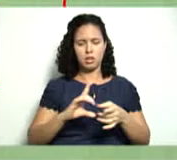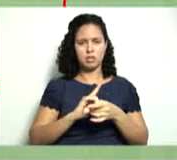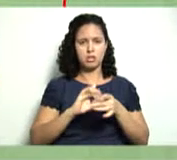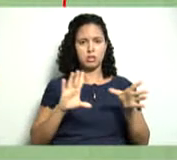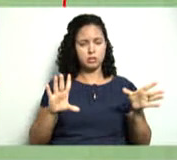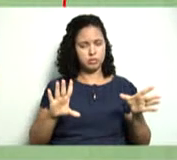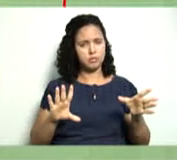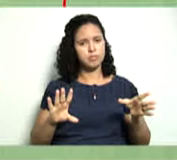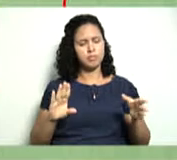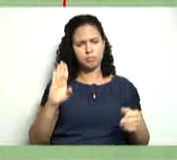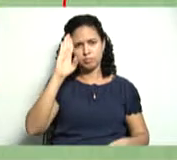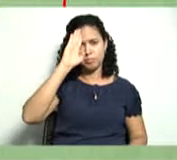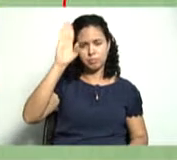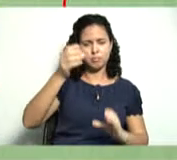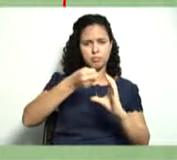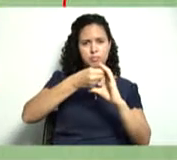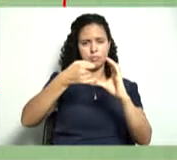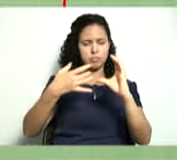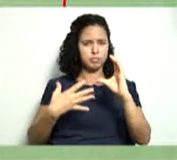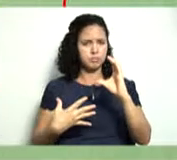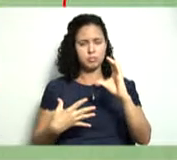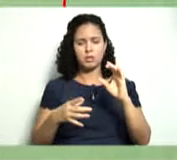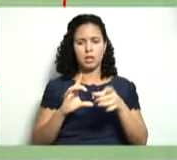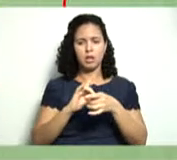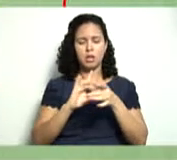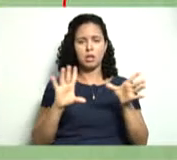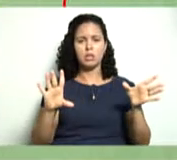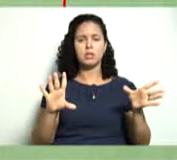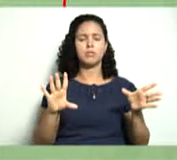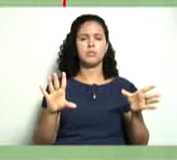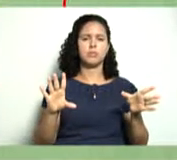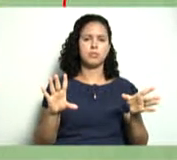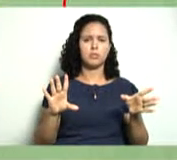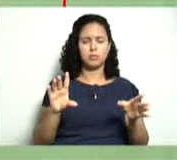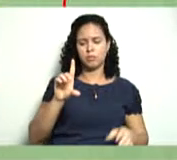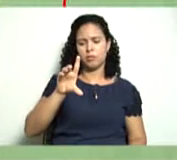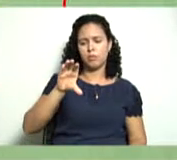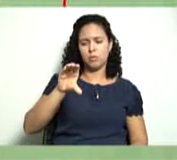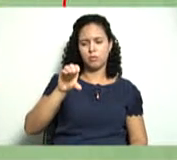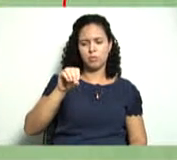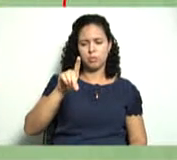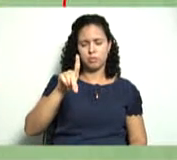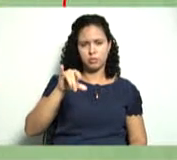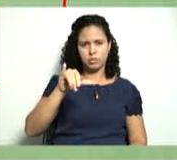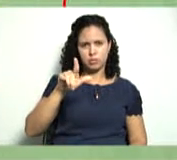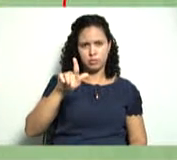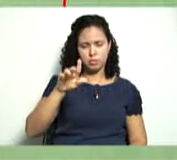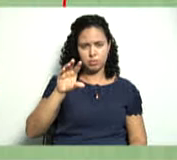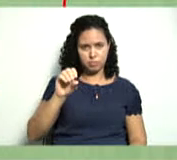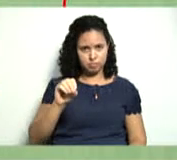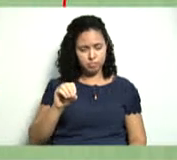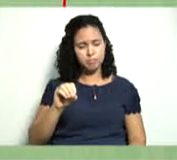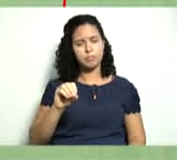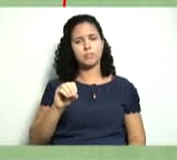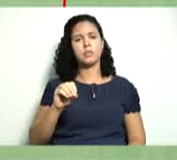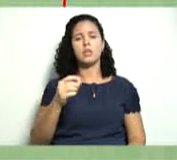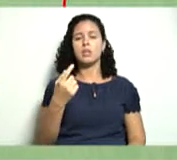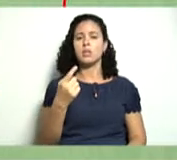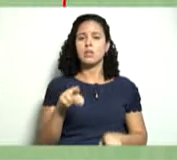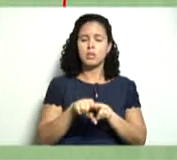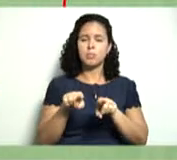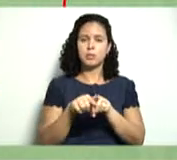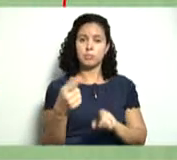característica dele que o código é liberado o programador tem acesso a esse código fonte para poder fazer a manutenção e o custo